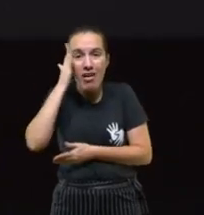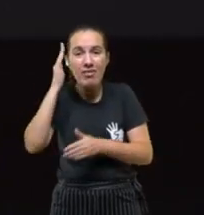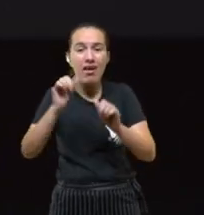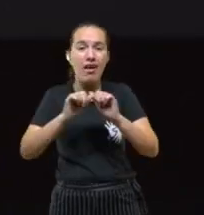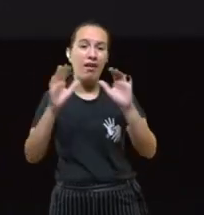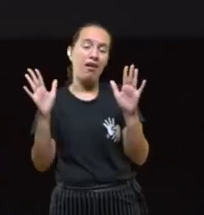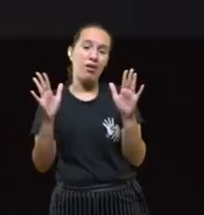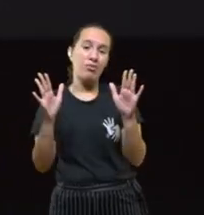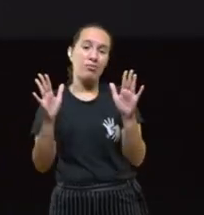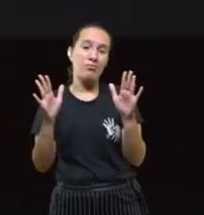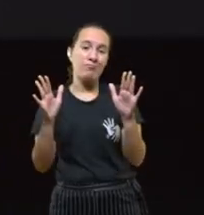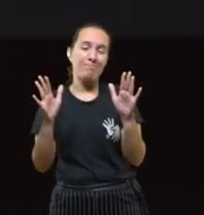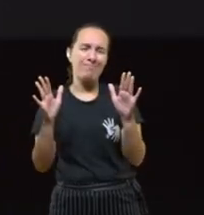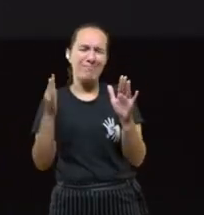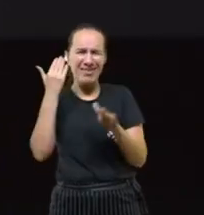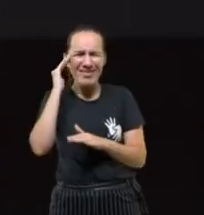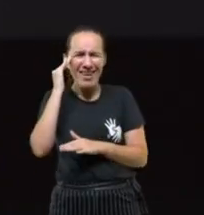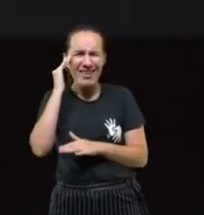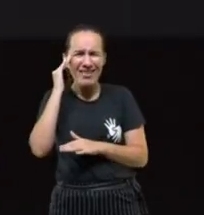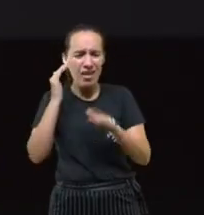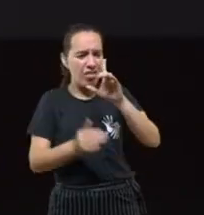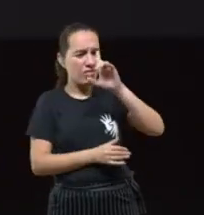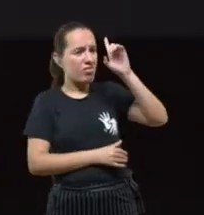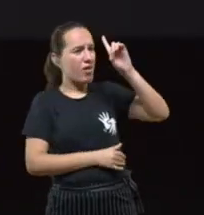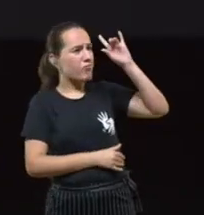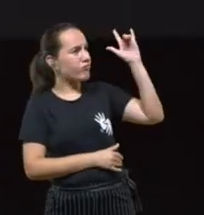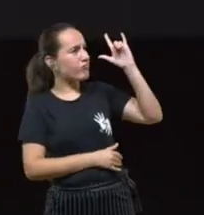o amor profundo de Jesus.